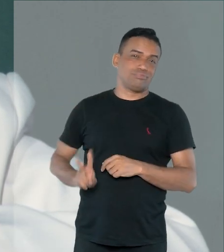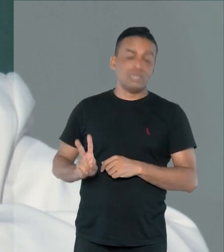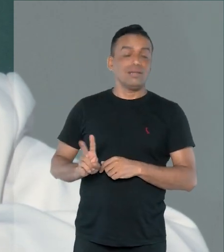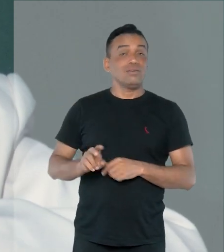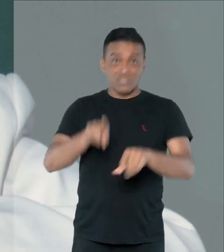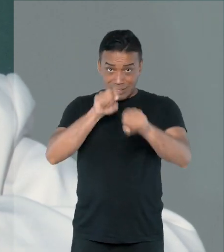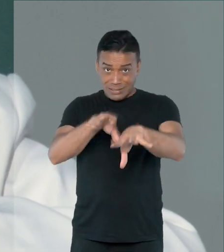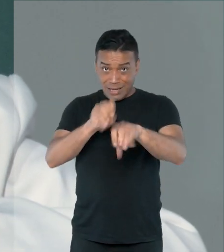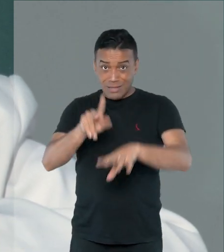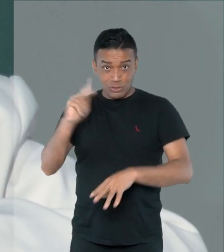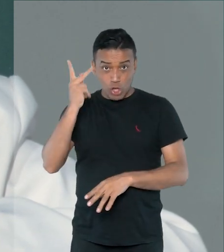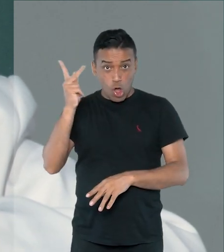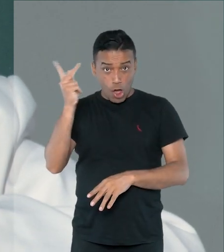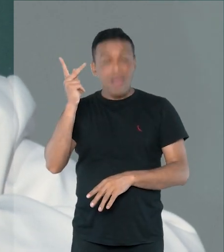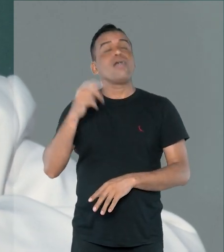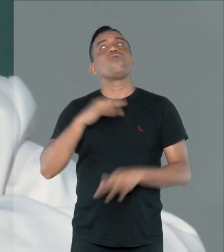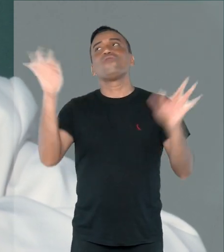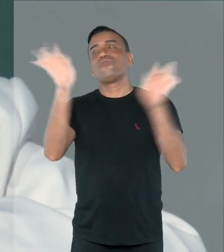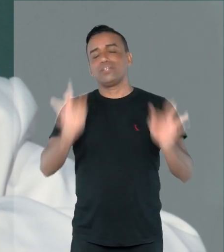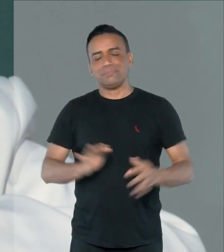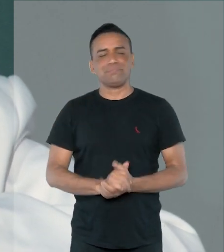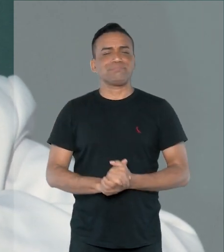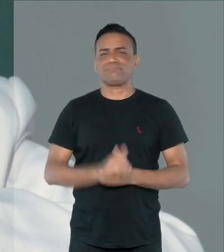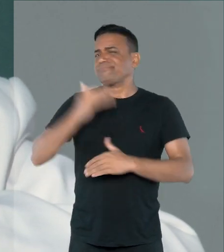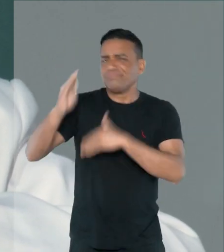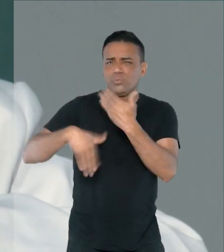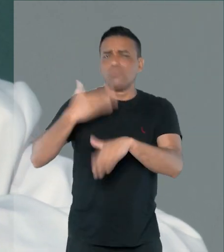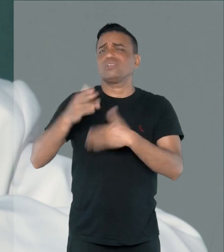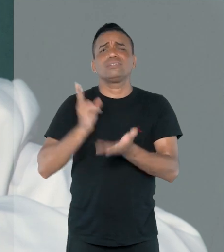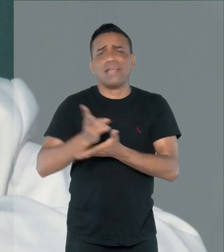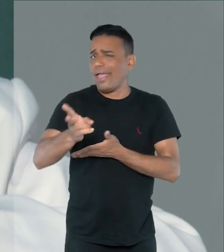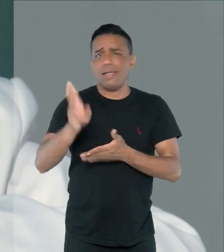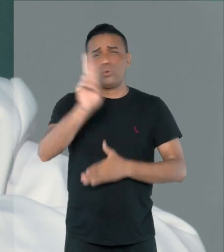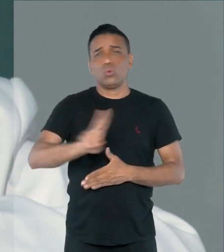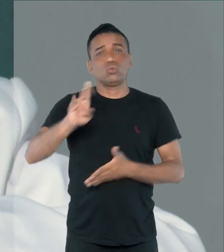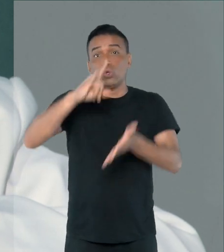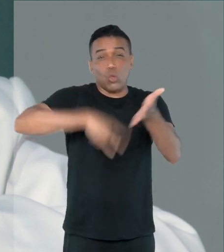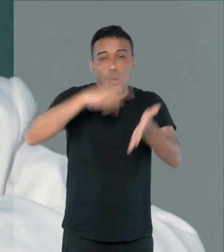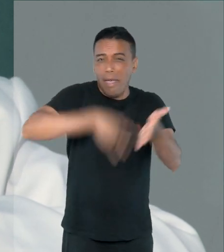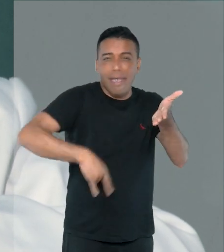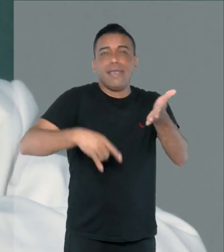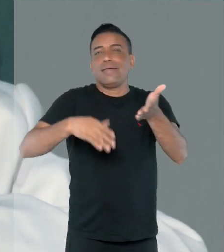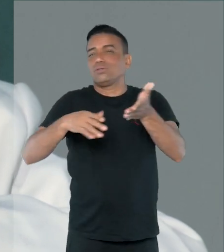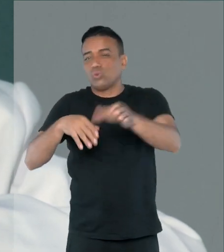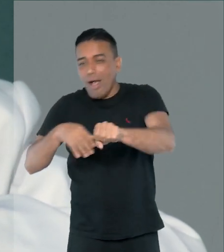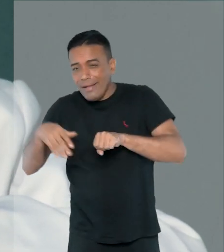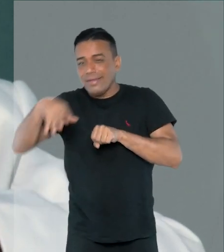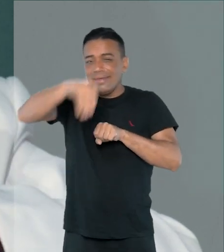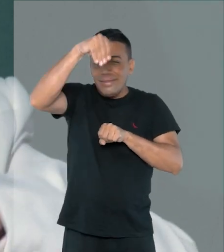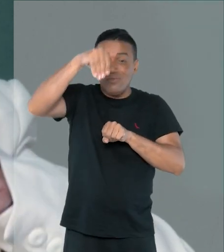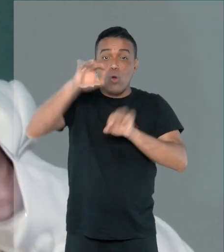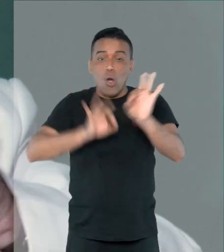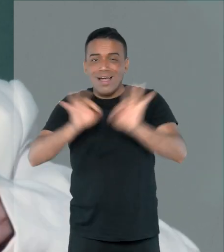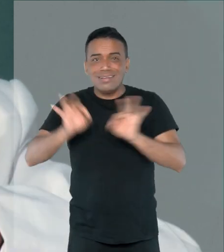faço sempre, muita documentação, muito arquivo, botar em ordem cronológica, mas, para mim, o documento não basta.